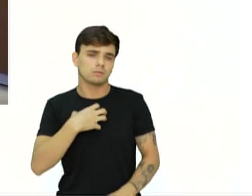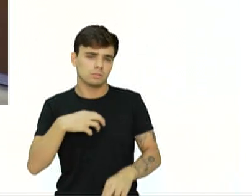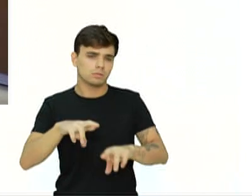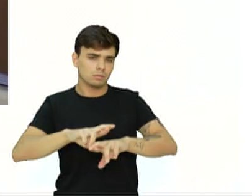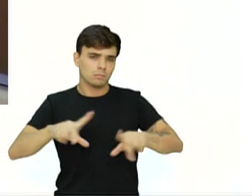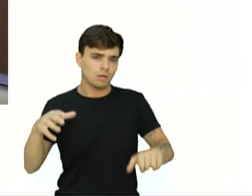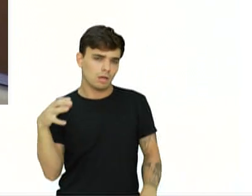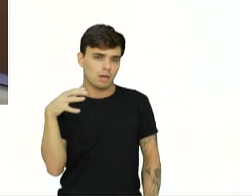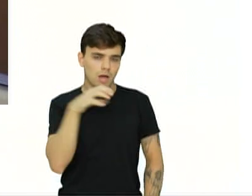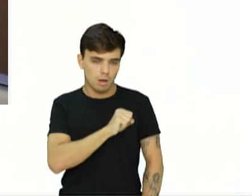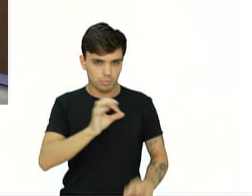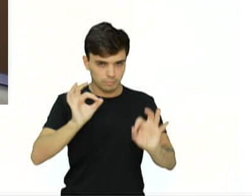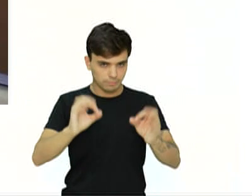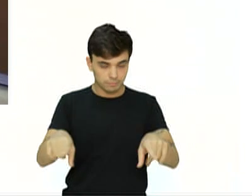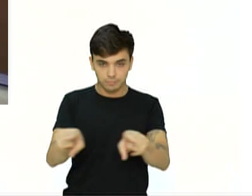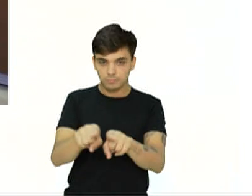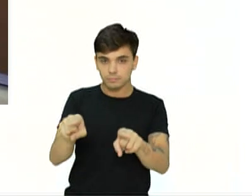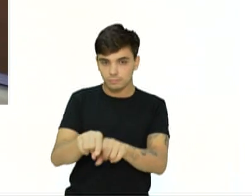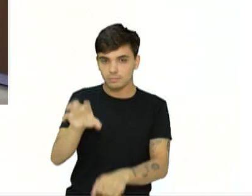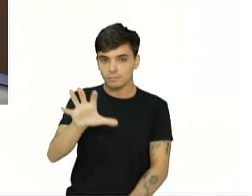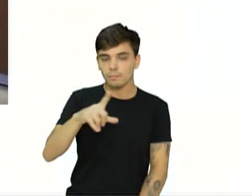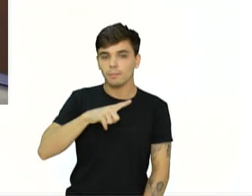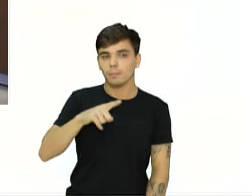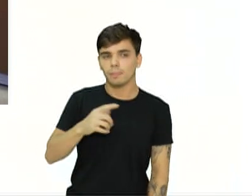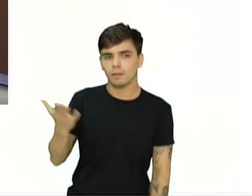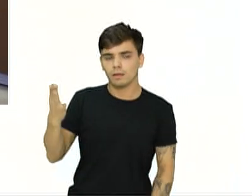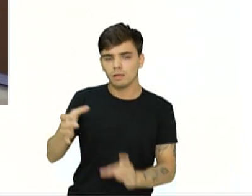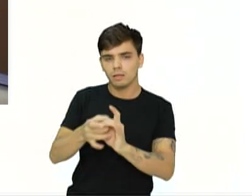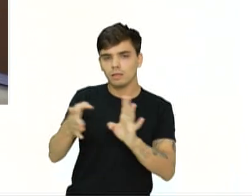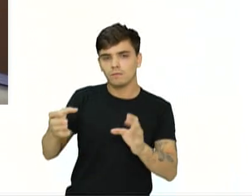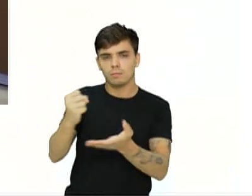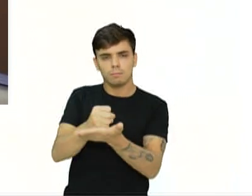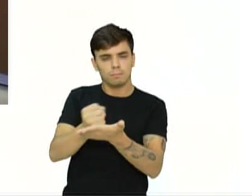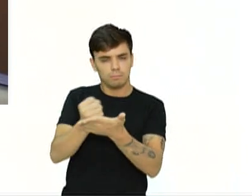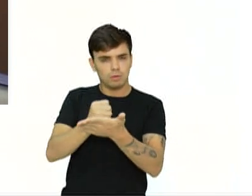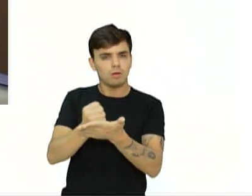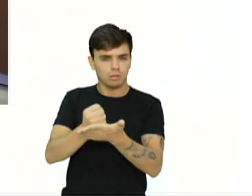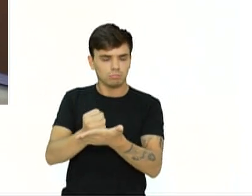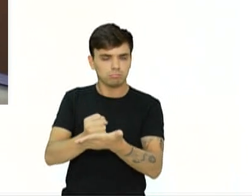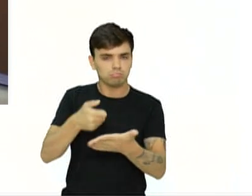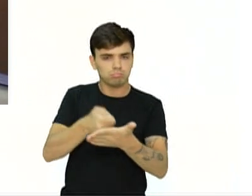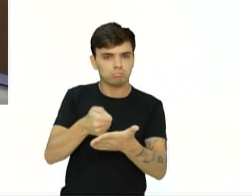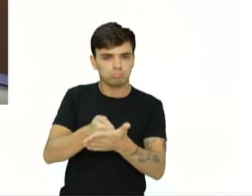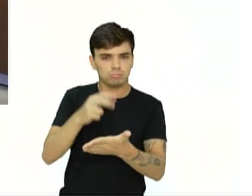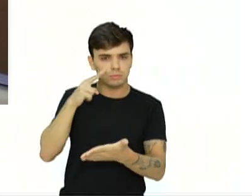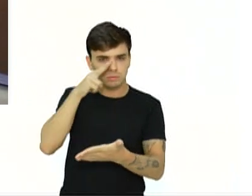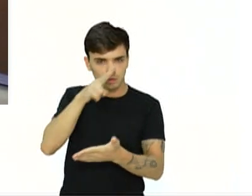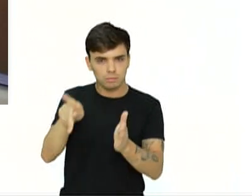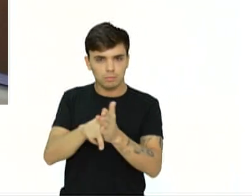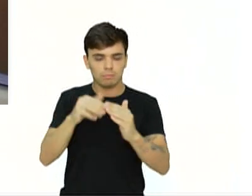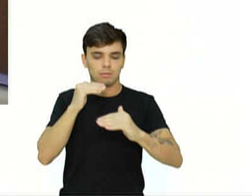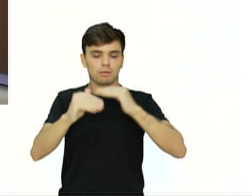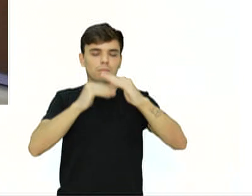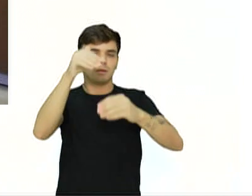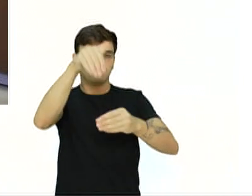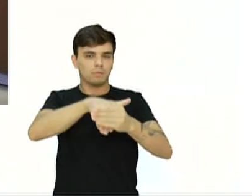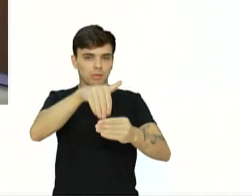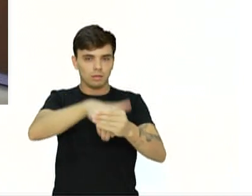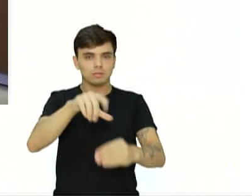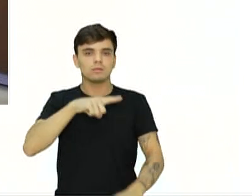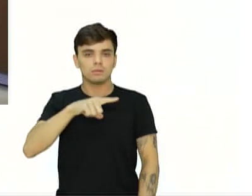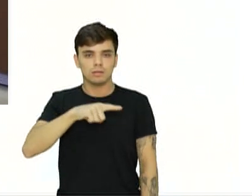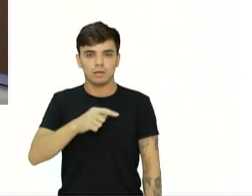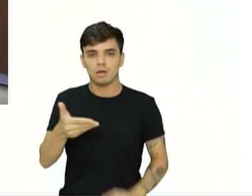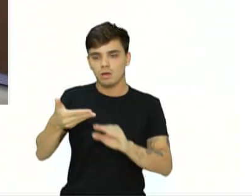mais rápida, né? Além disso, ele permite também um controle mais rigoroso nesse processo de votação.